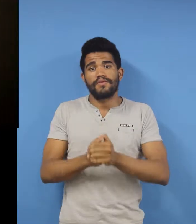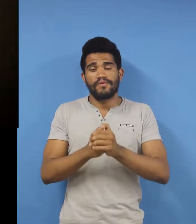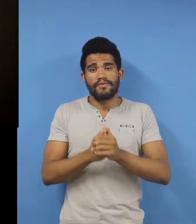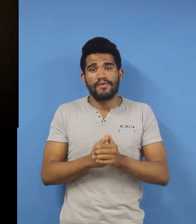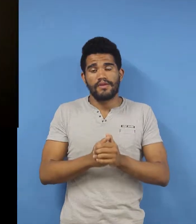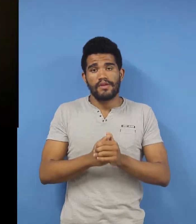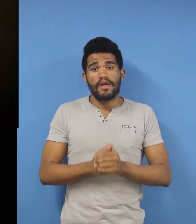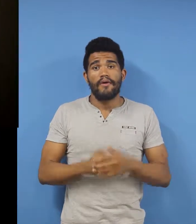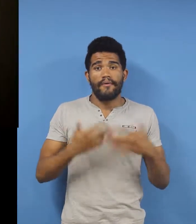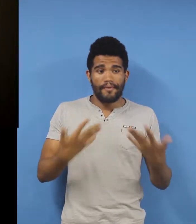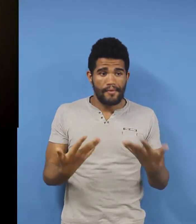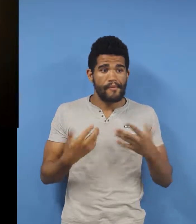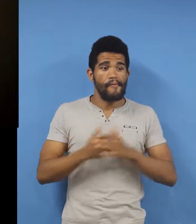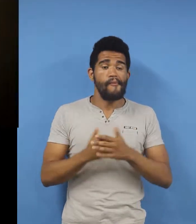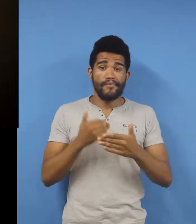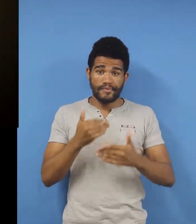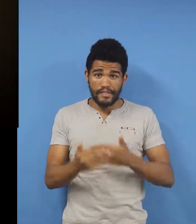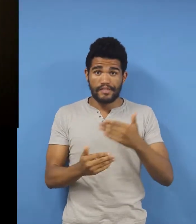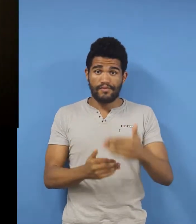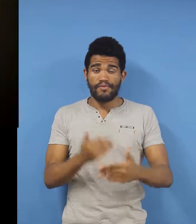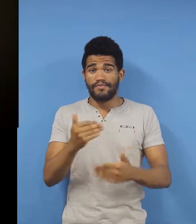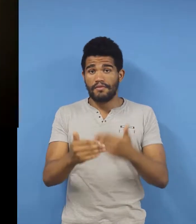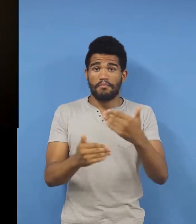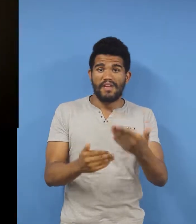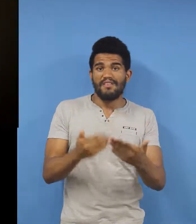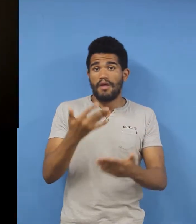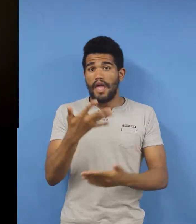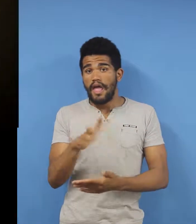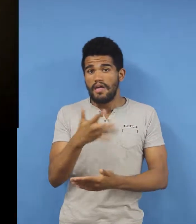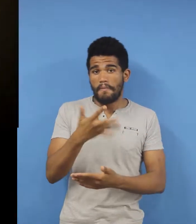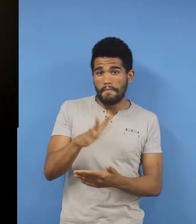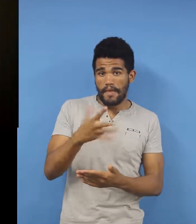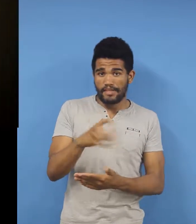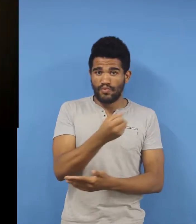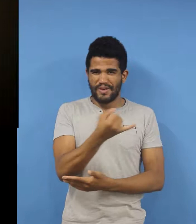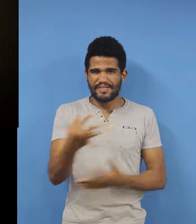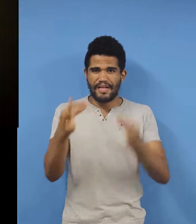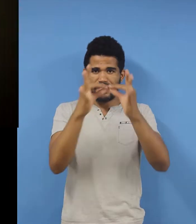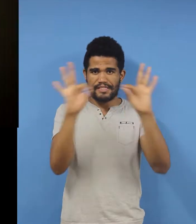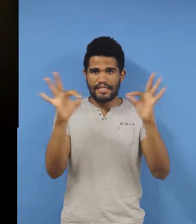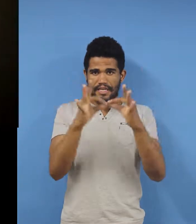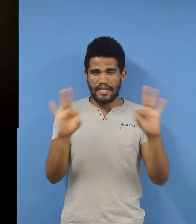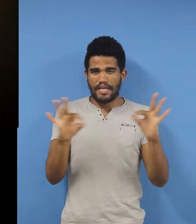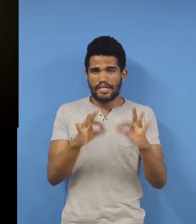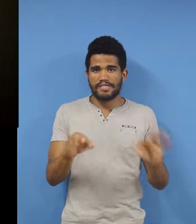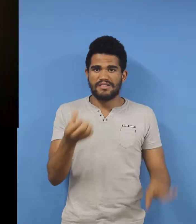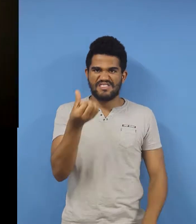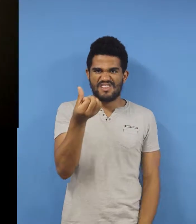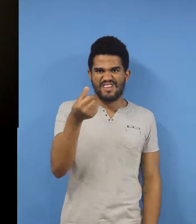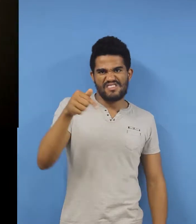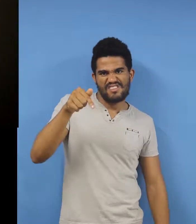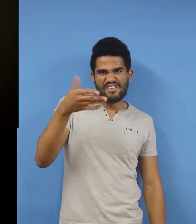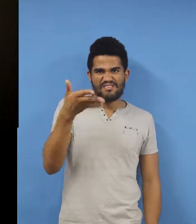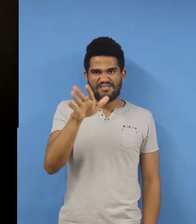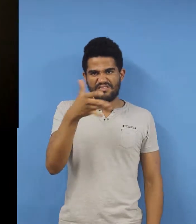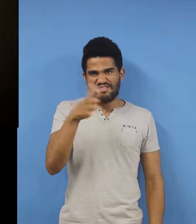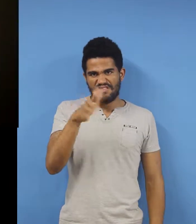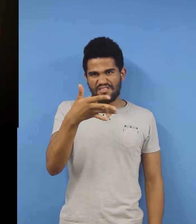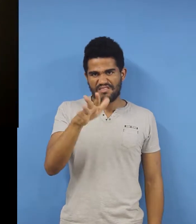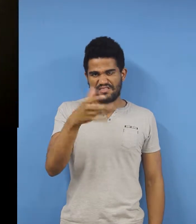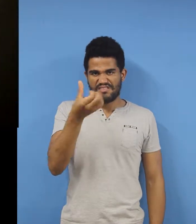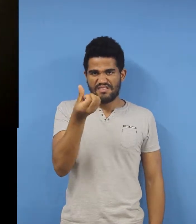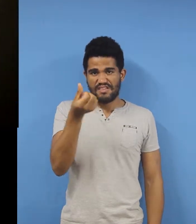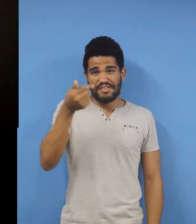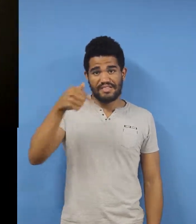focar agora na estrutura do desenvolvimento. Vamos lá. Essencialmente, o desenvolvimento tem